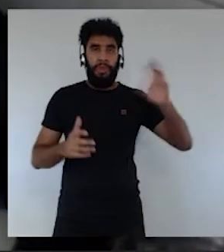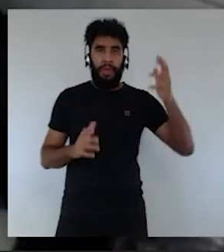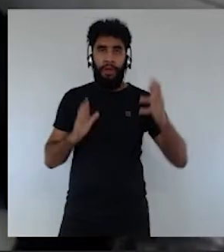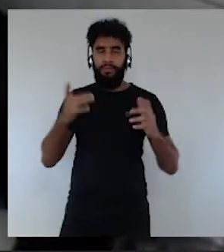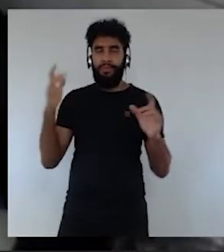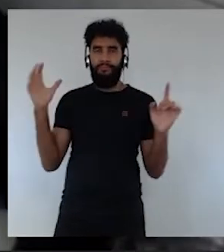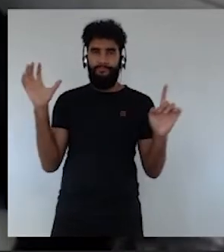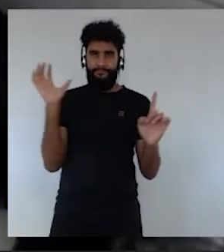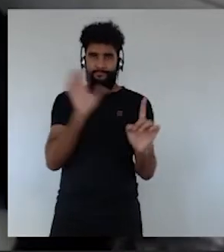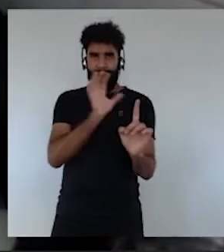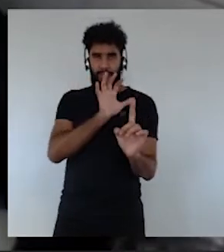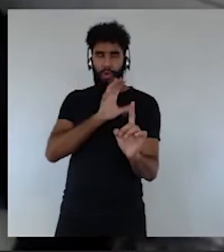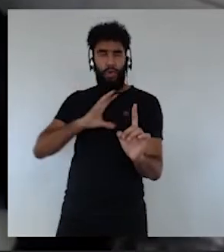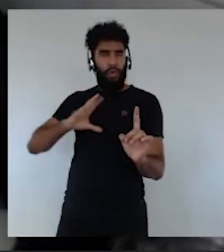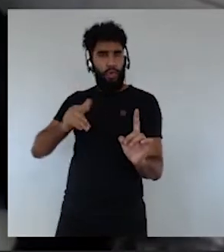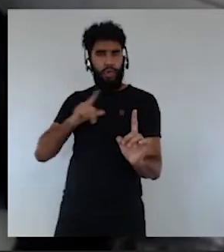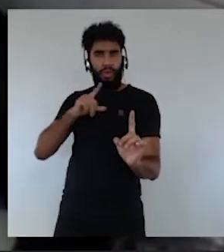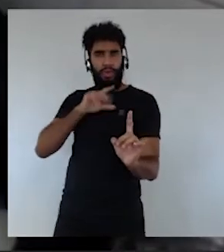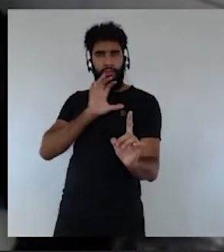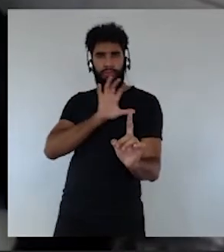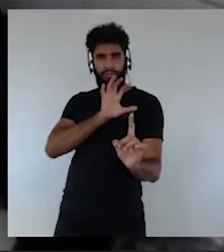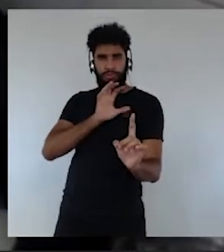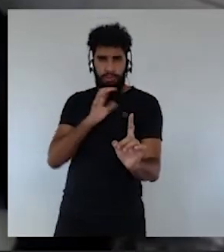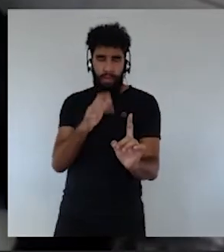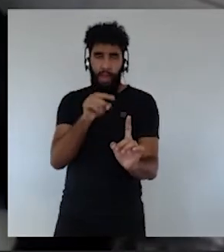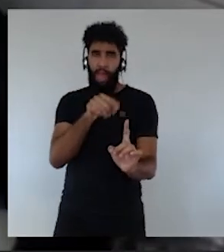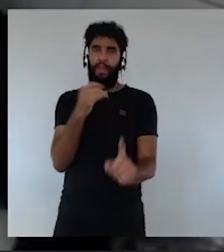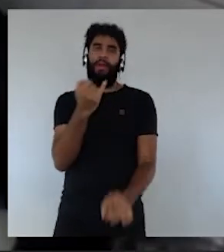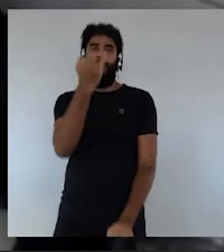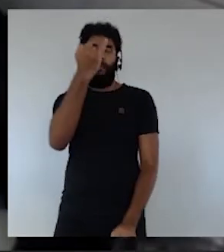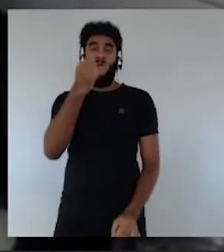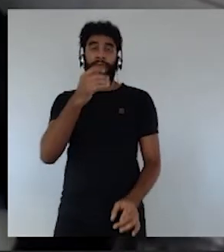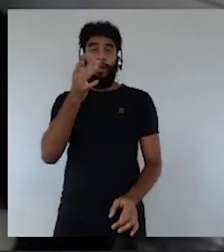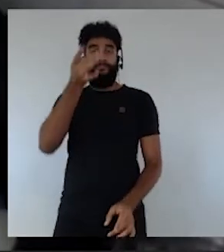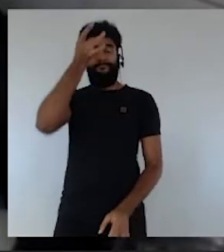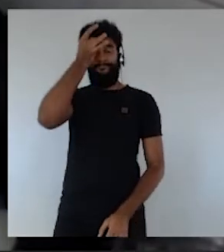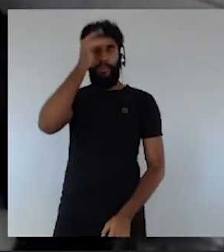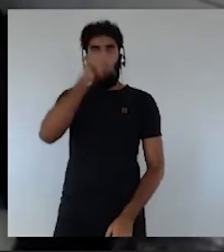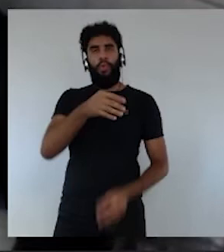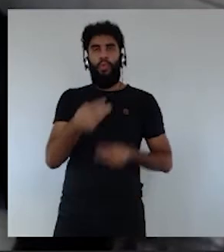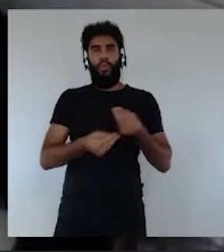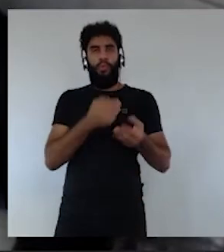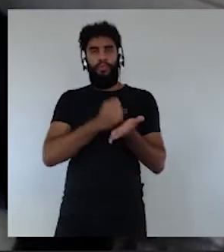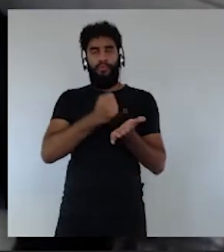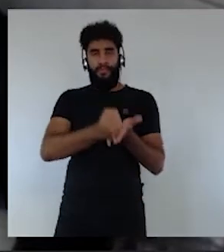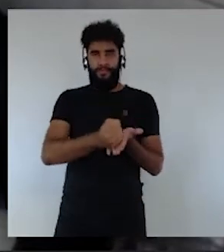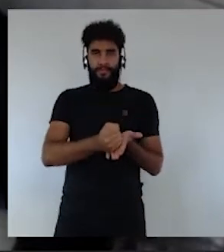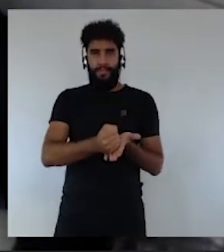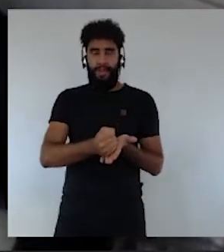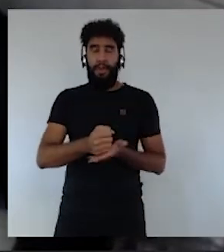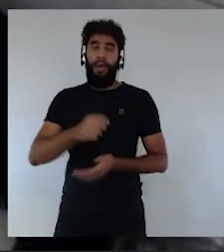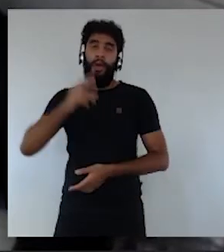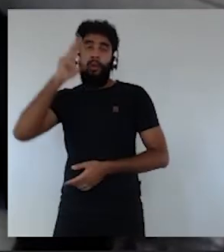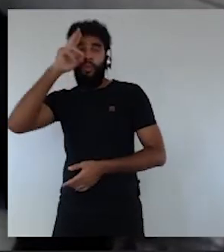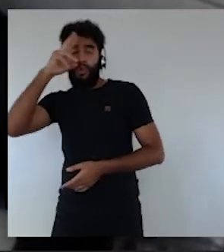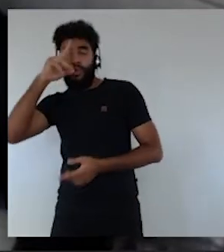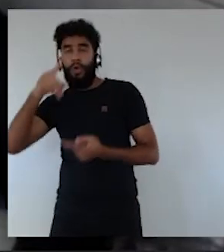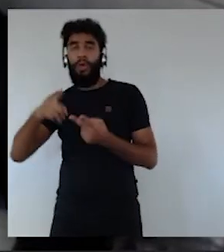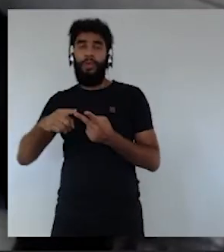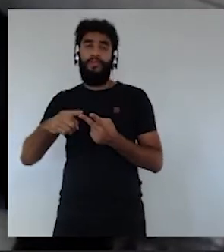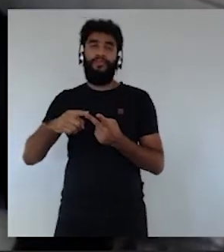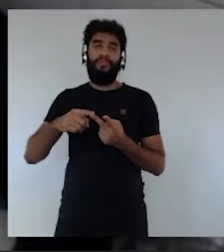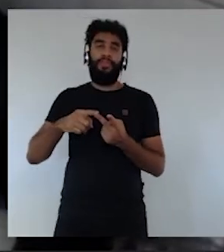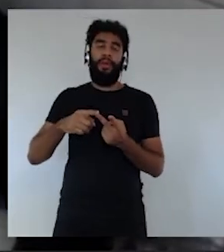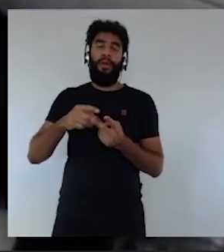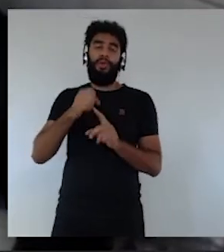que circunda aquele momento é de extrema relevância para compreendermos aquele contrato. O momento histórico, o momento social,